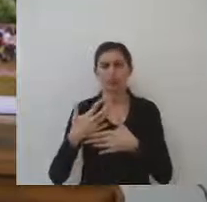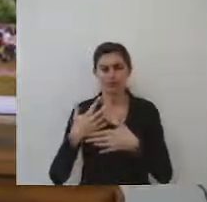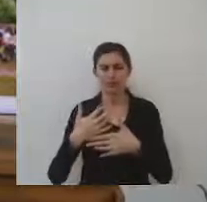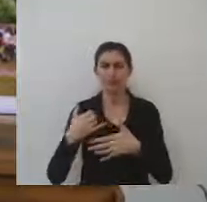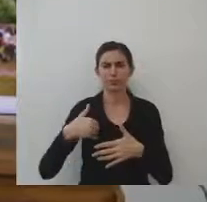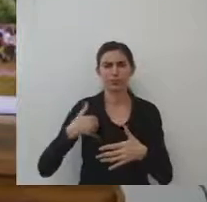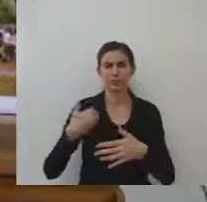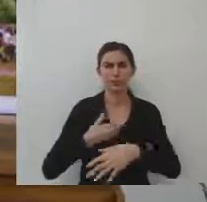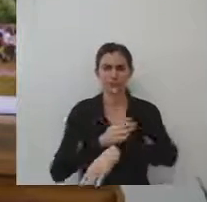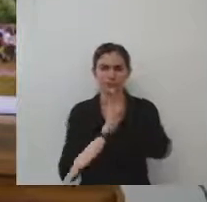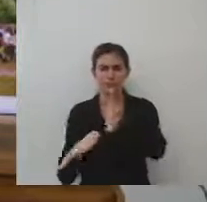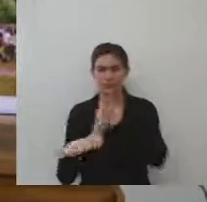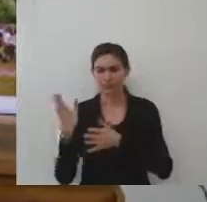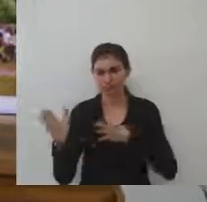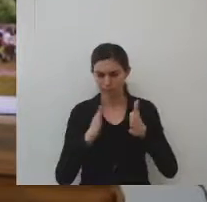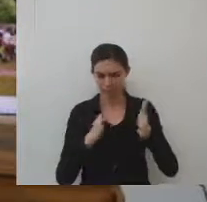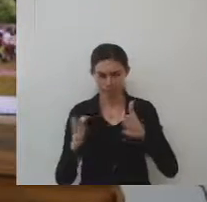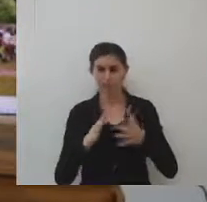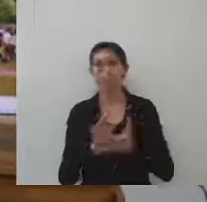Idade Média.